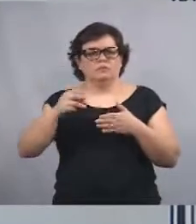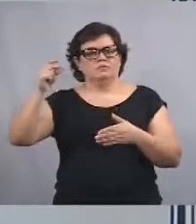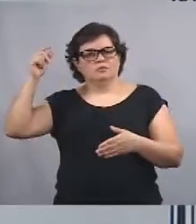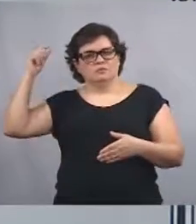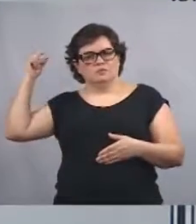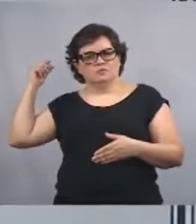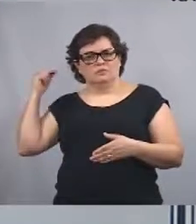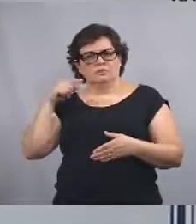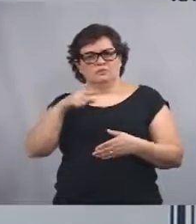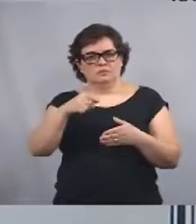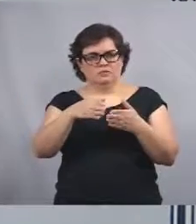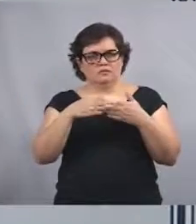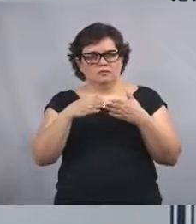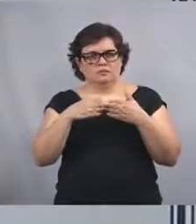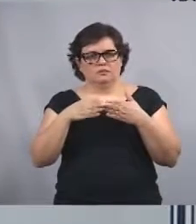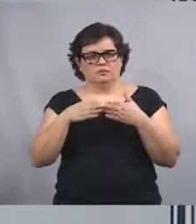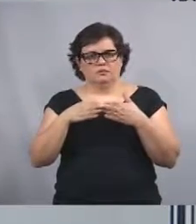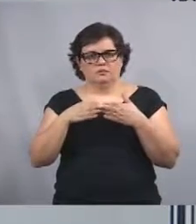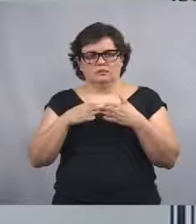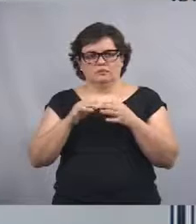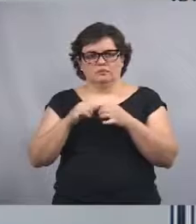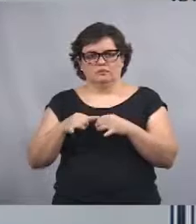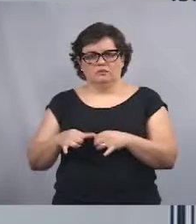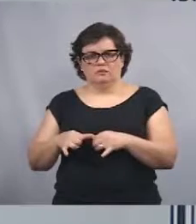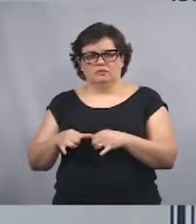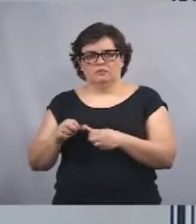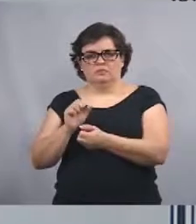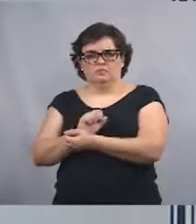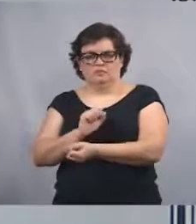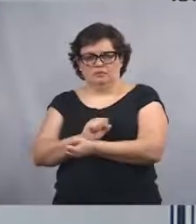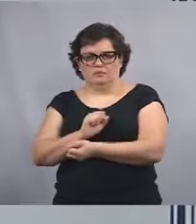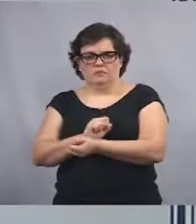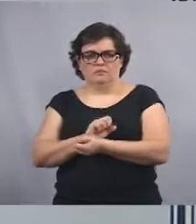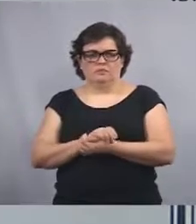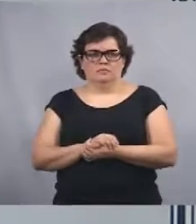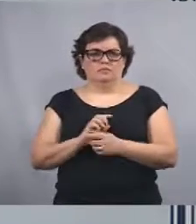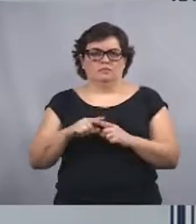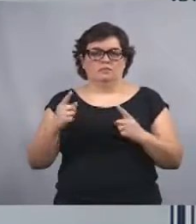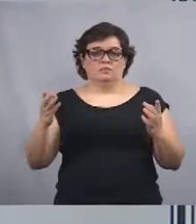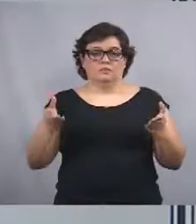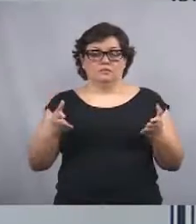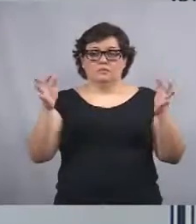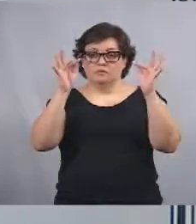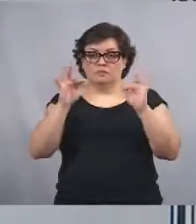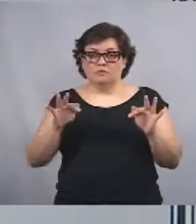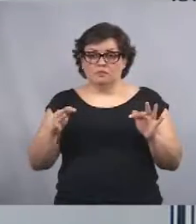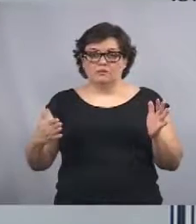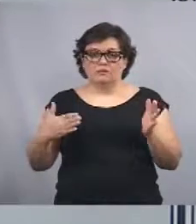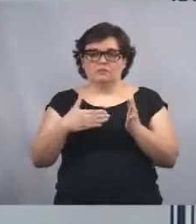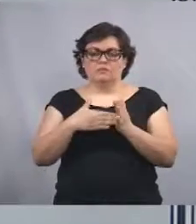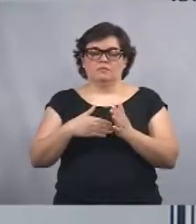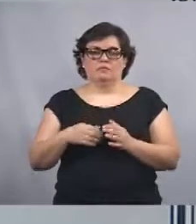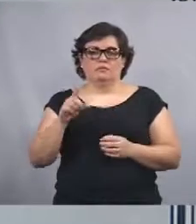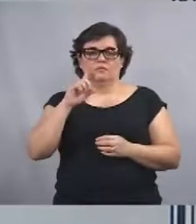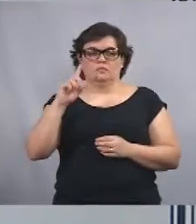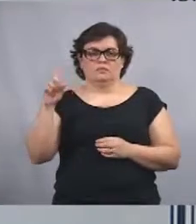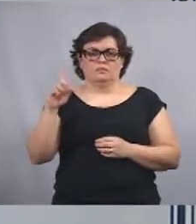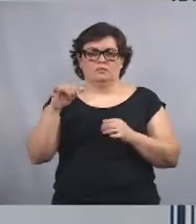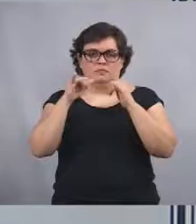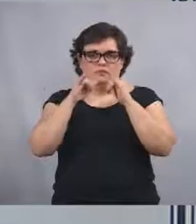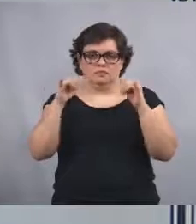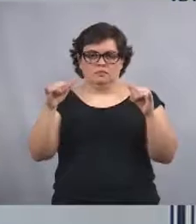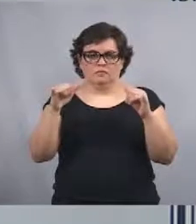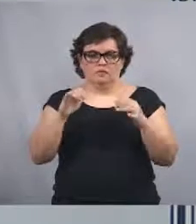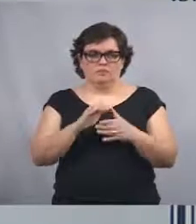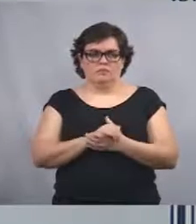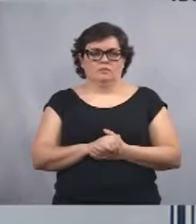vem estacionado na pauta aí, acho que faz pelo menos uns 2 meses. Mas hoje, felizmente, chegou o dia da comunicação